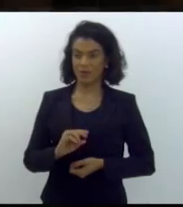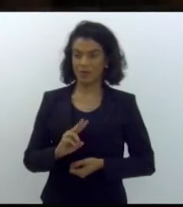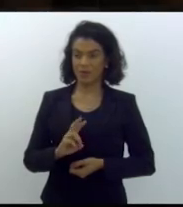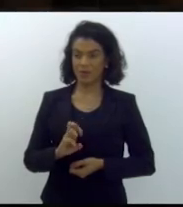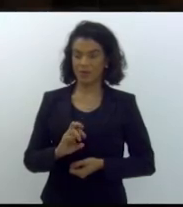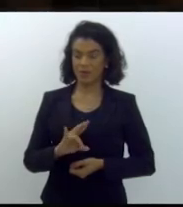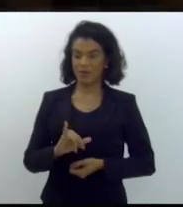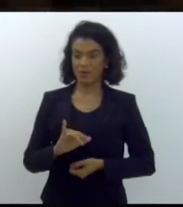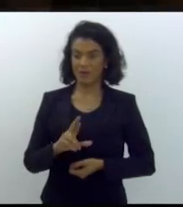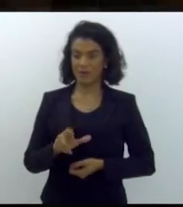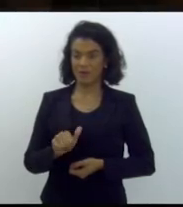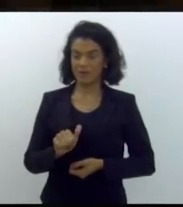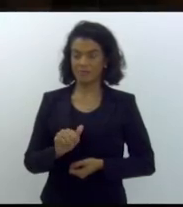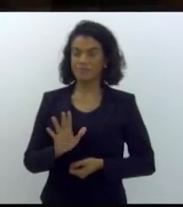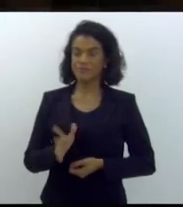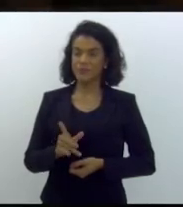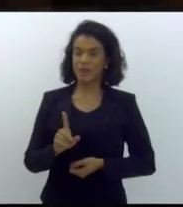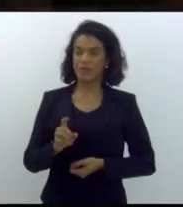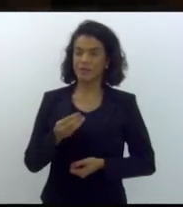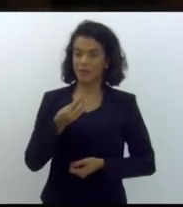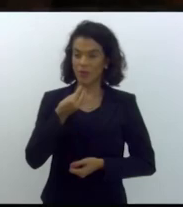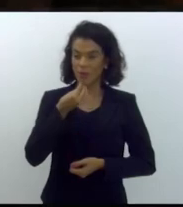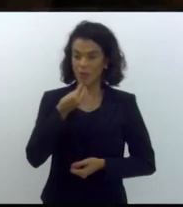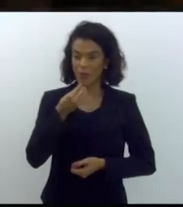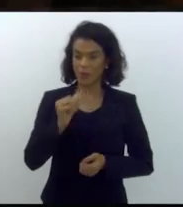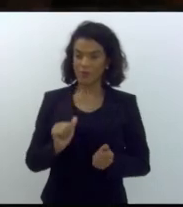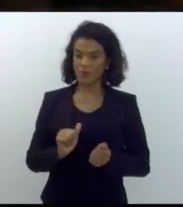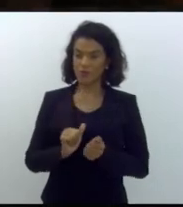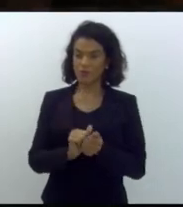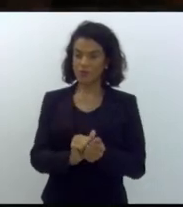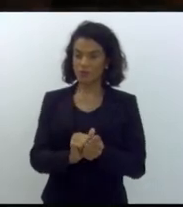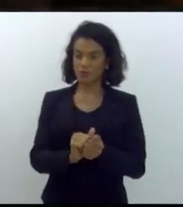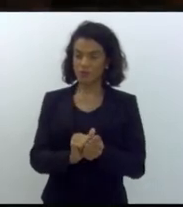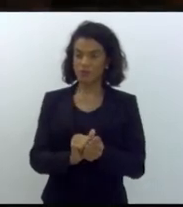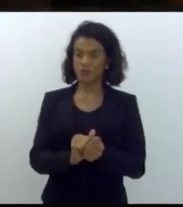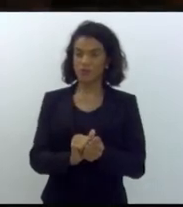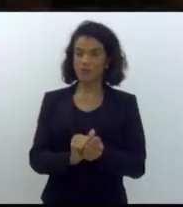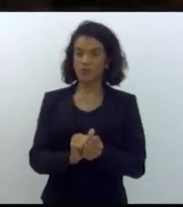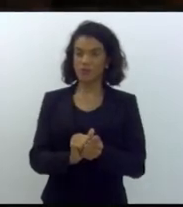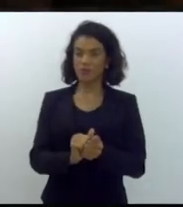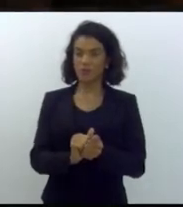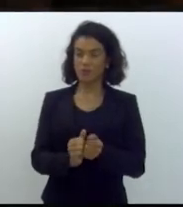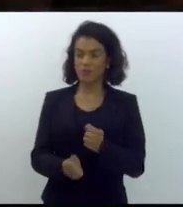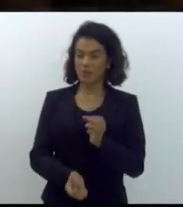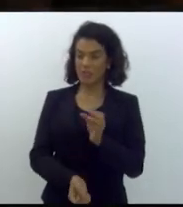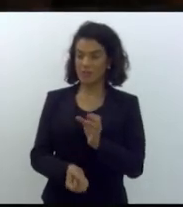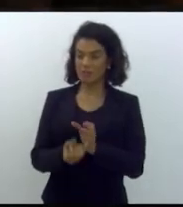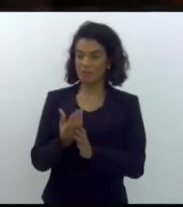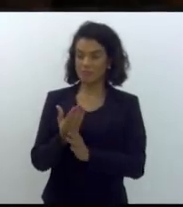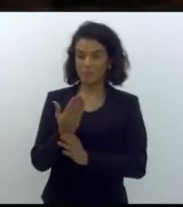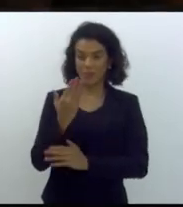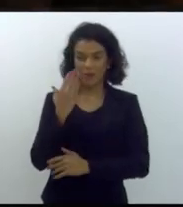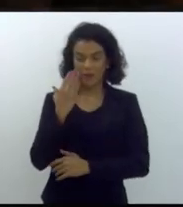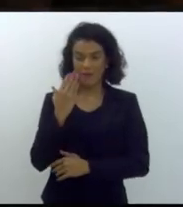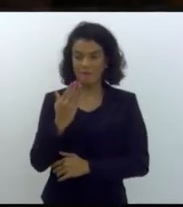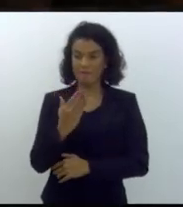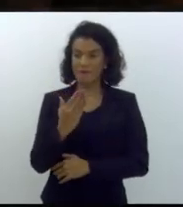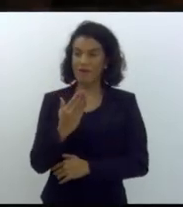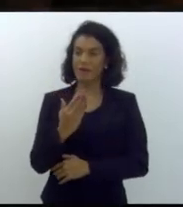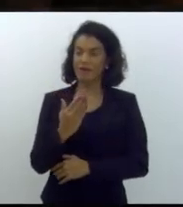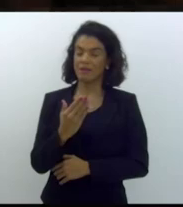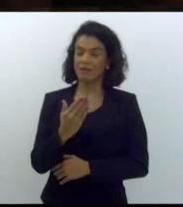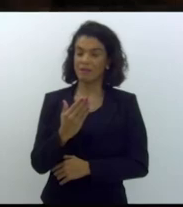tivemos oportunidade de estarmos juntos na instalação da frente parlamentar